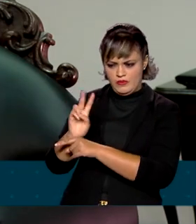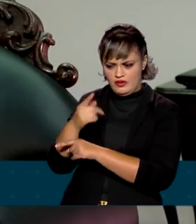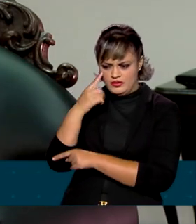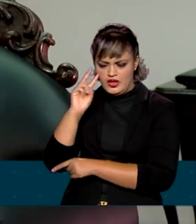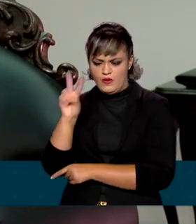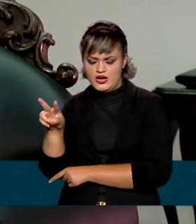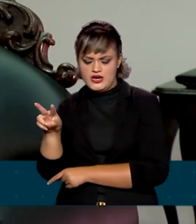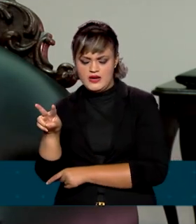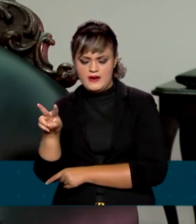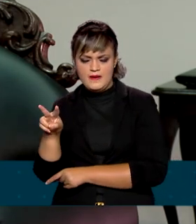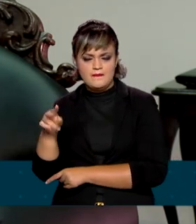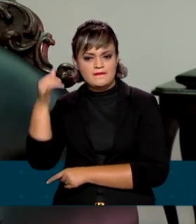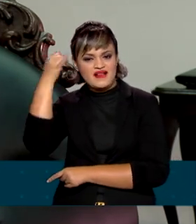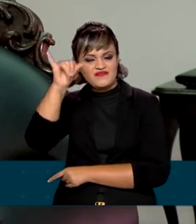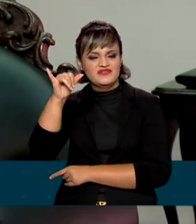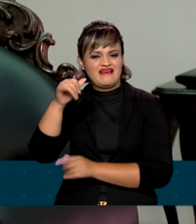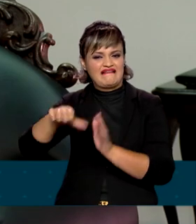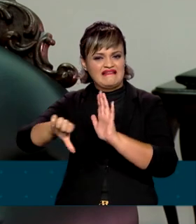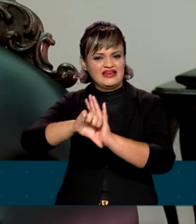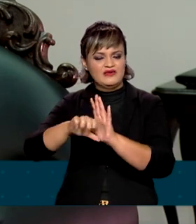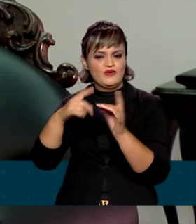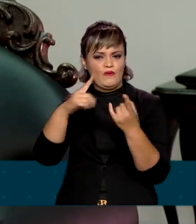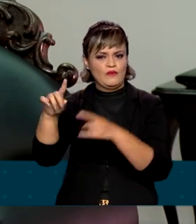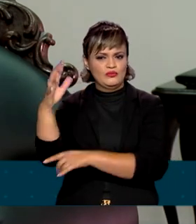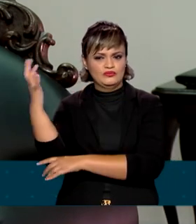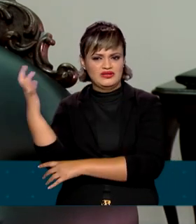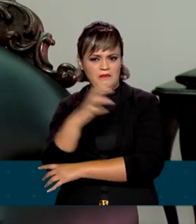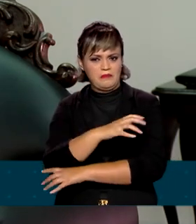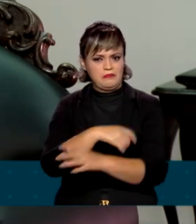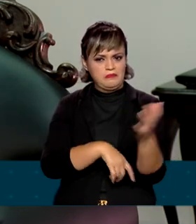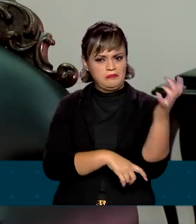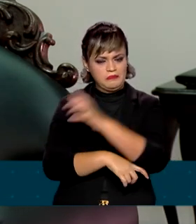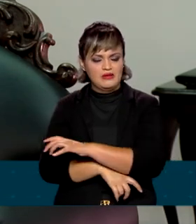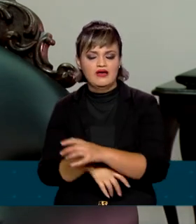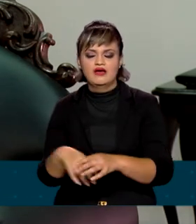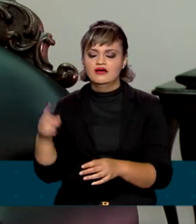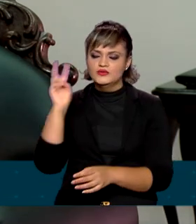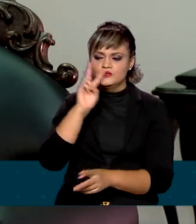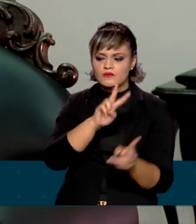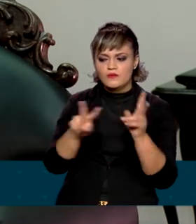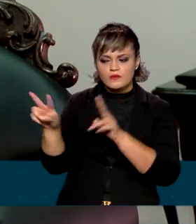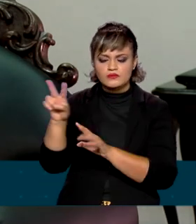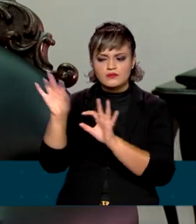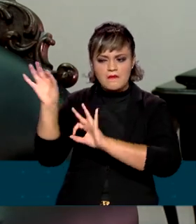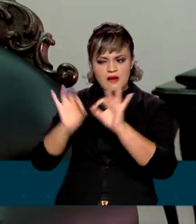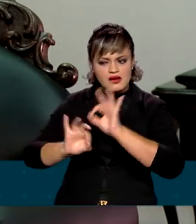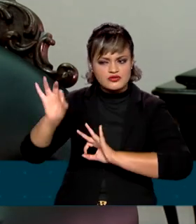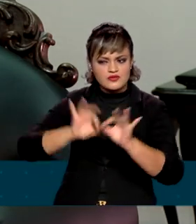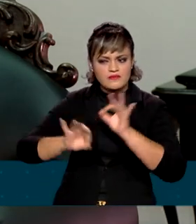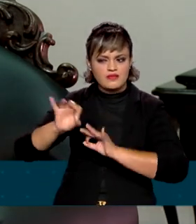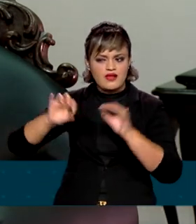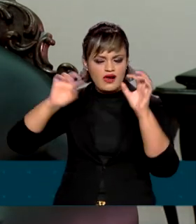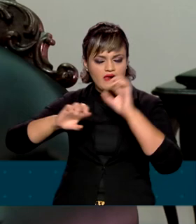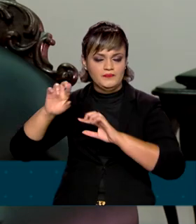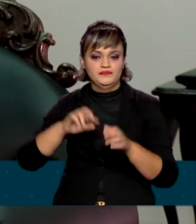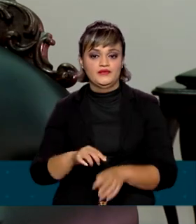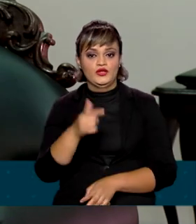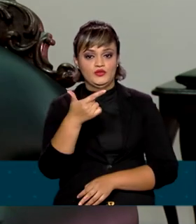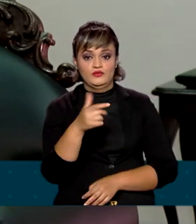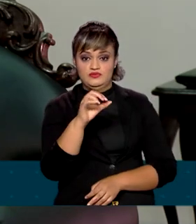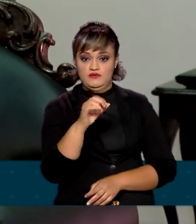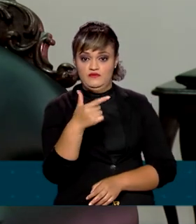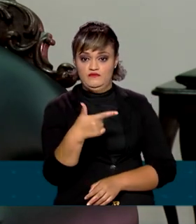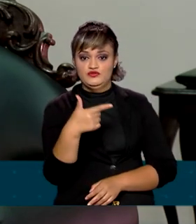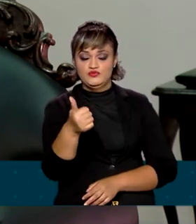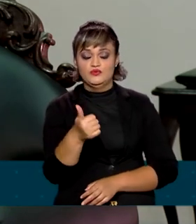dois vem para o combate aos crimes ambientais ao desmatamento na que o tempo todo feito todo um planejamento nesse ano de 2001